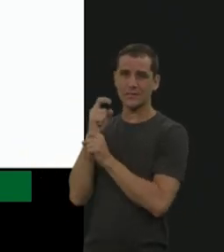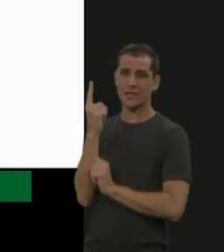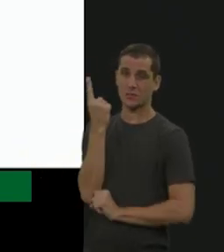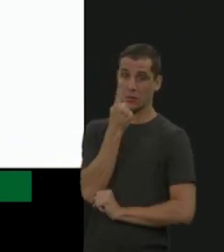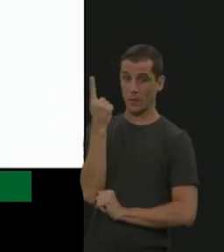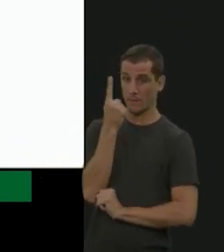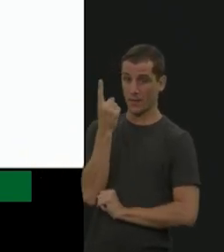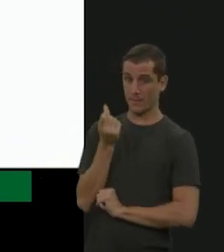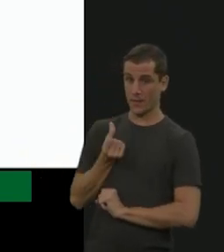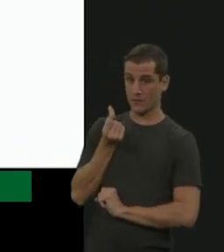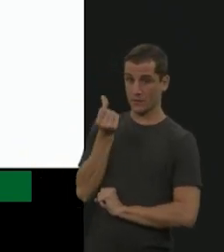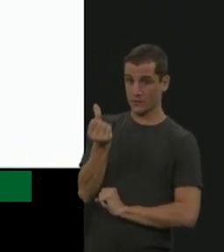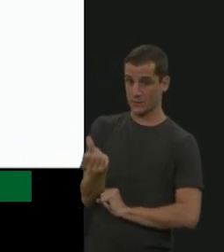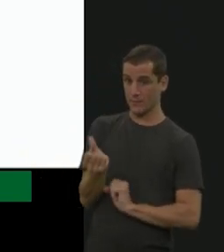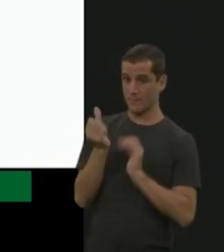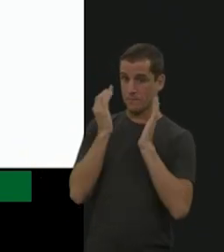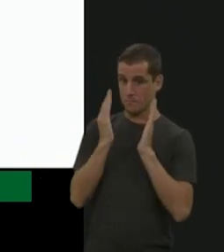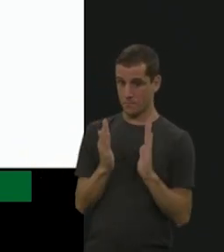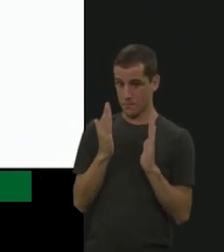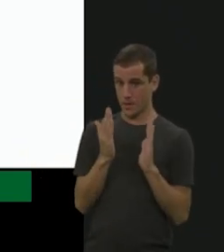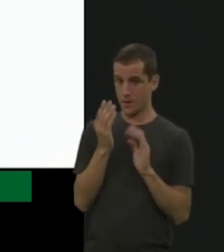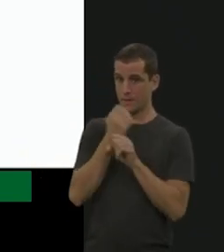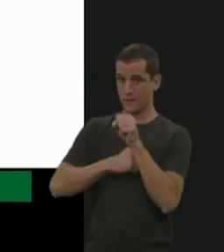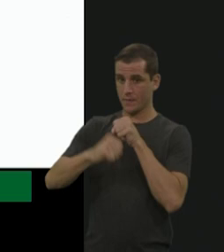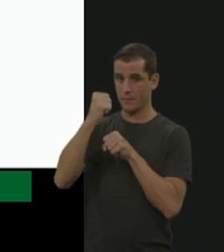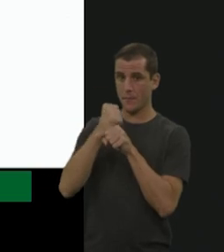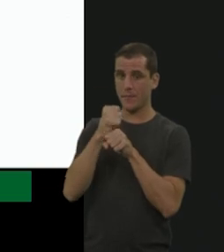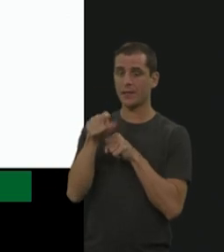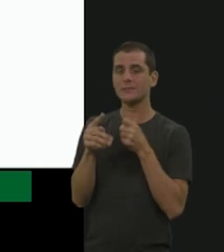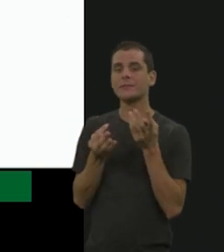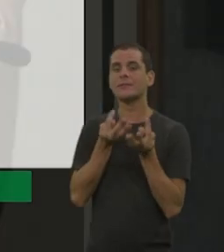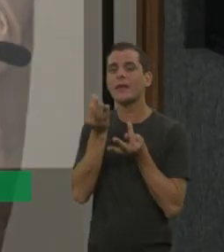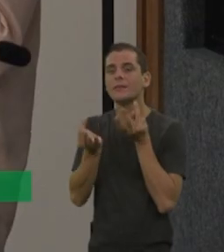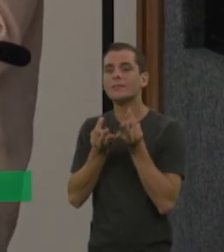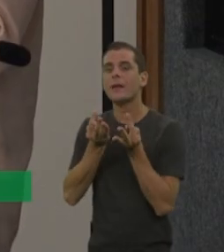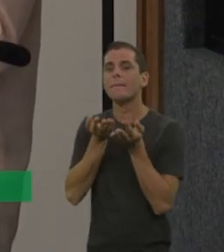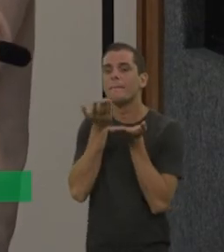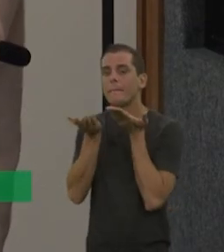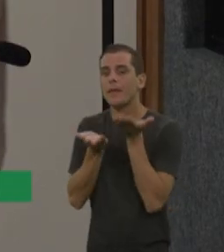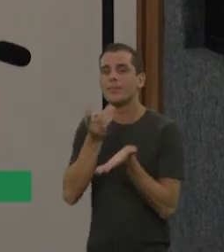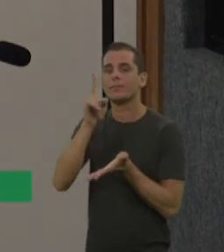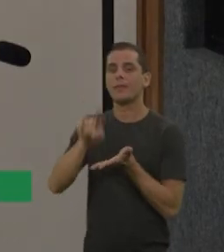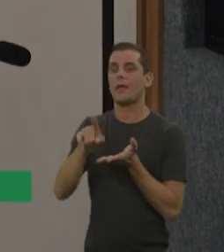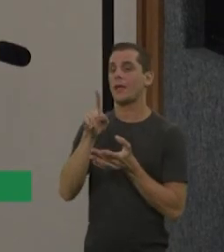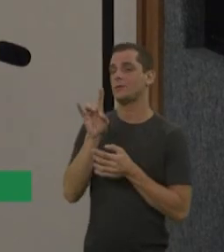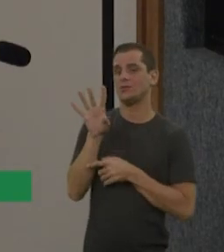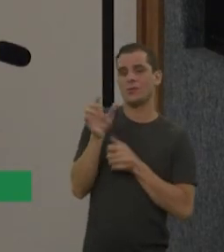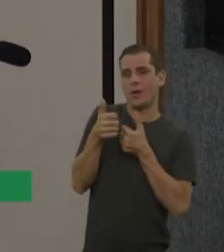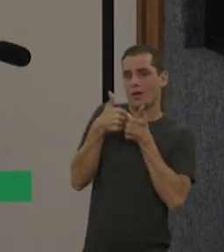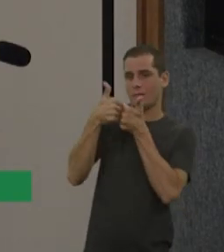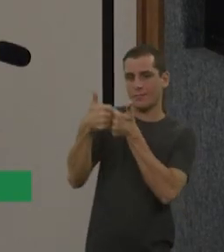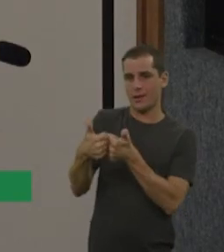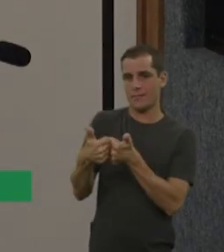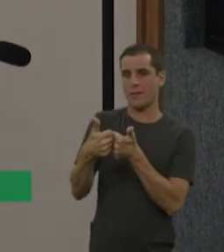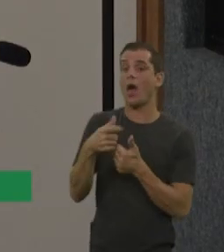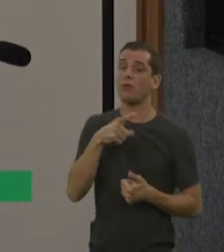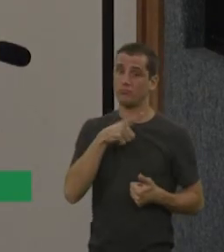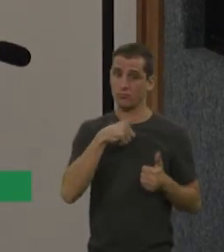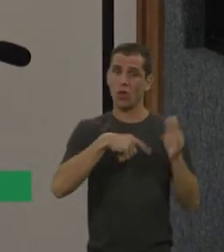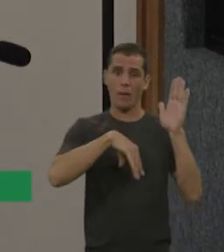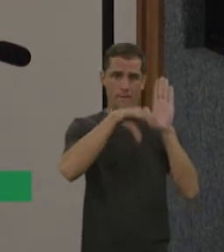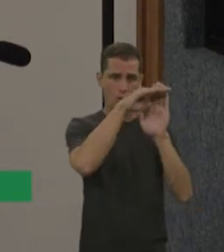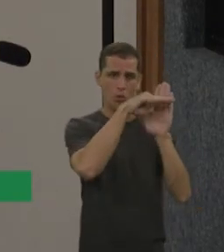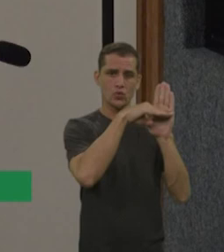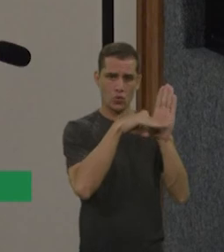passado, o tratamento era só de acompanhamento. Então, existe um protocolo de acompanhamento, né,